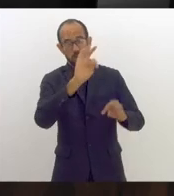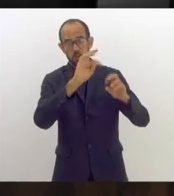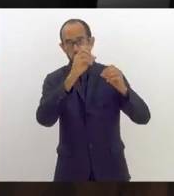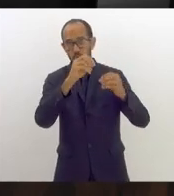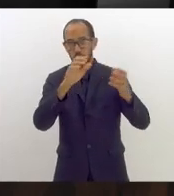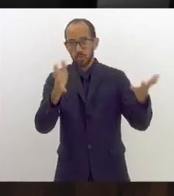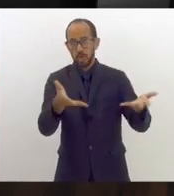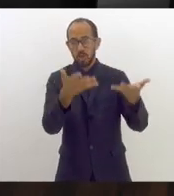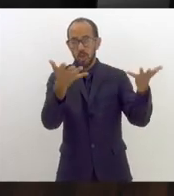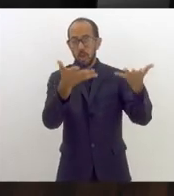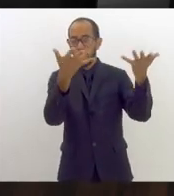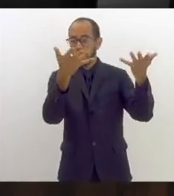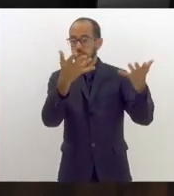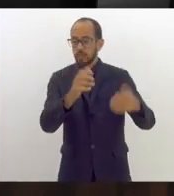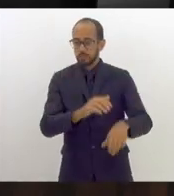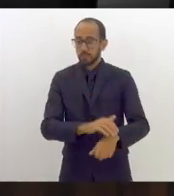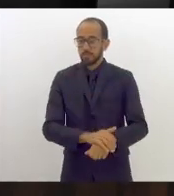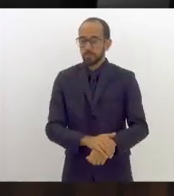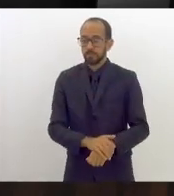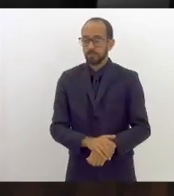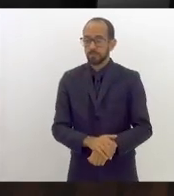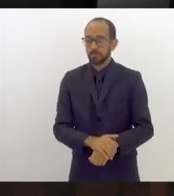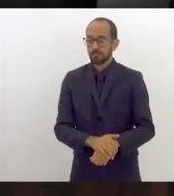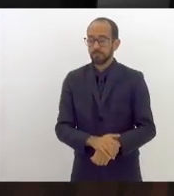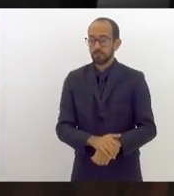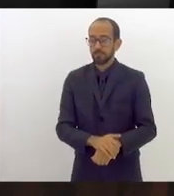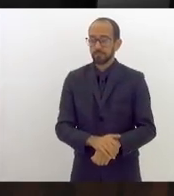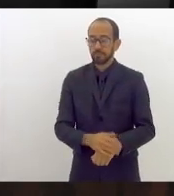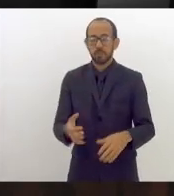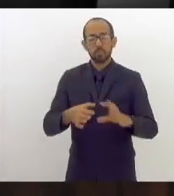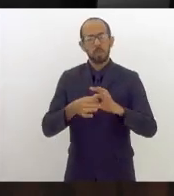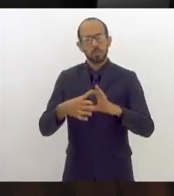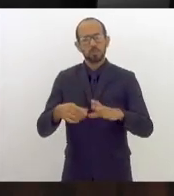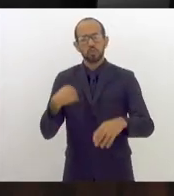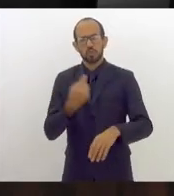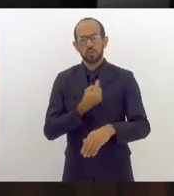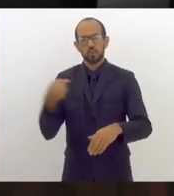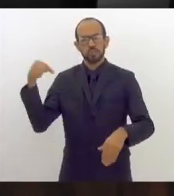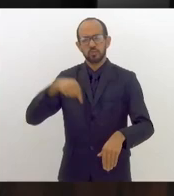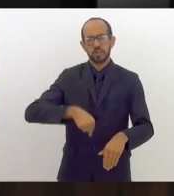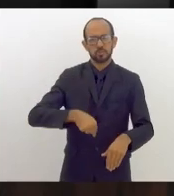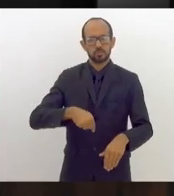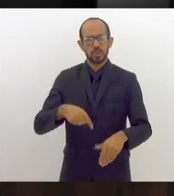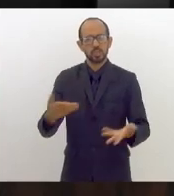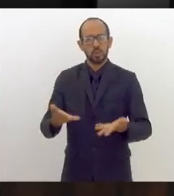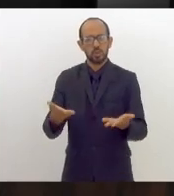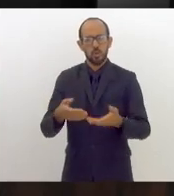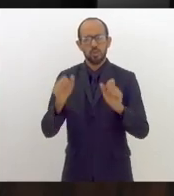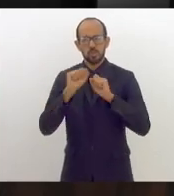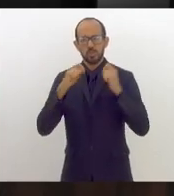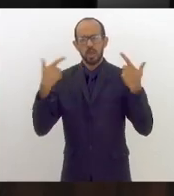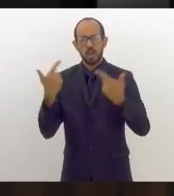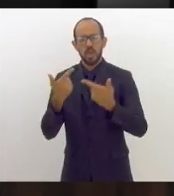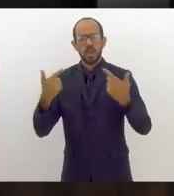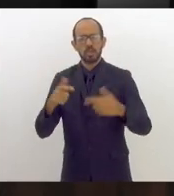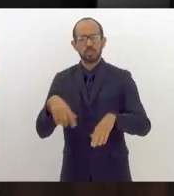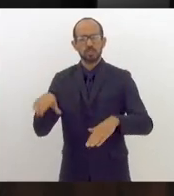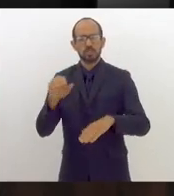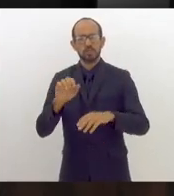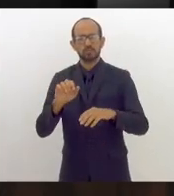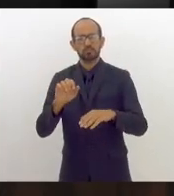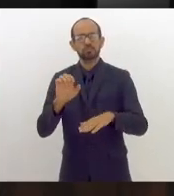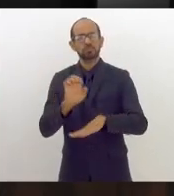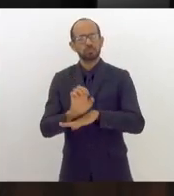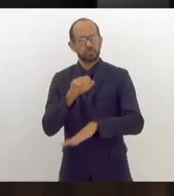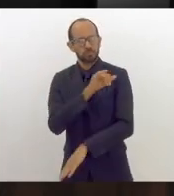ou permitir que nós estivéssemos aqui nesse momento hoje na Assembleia Legislativa do Estado do Rio de Janeiro